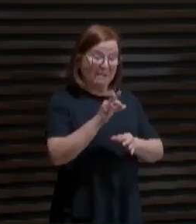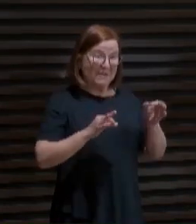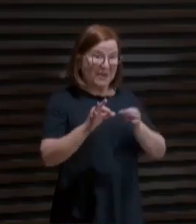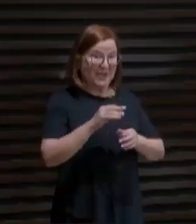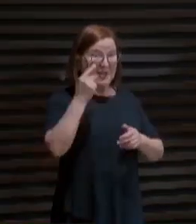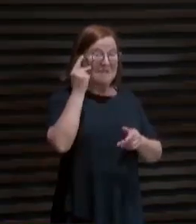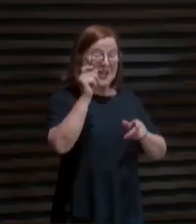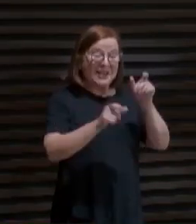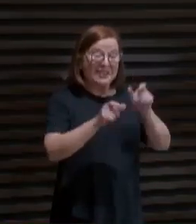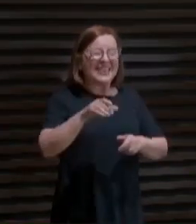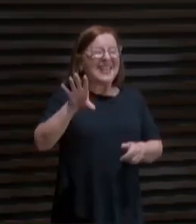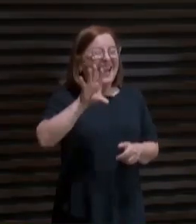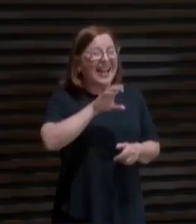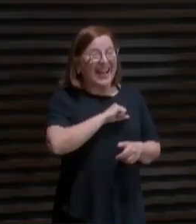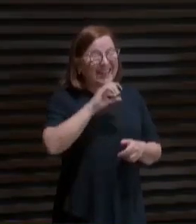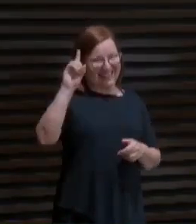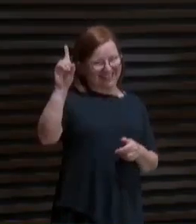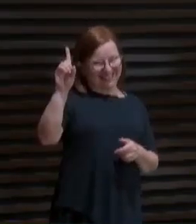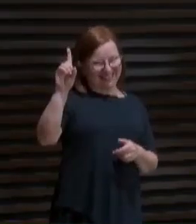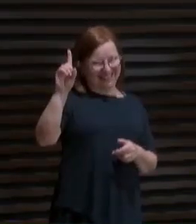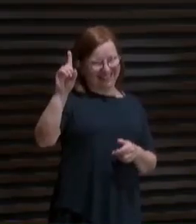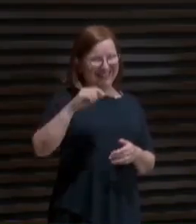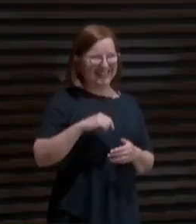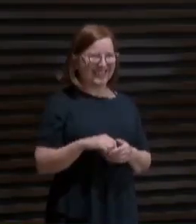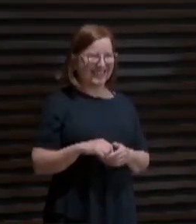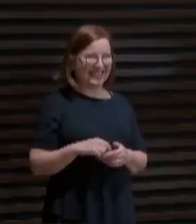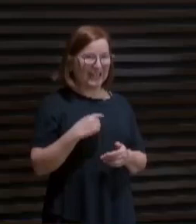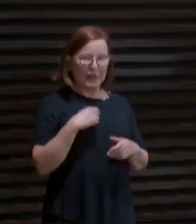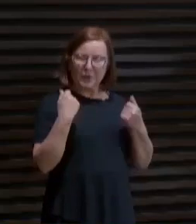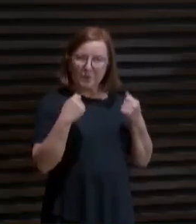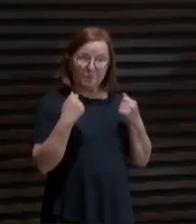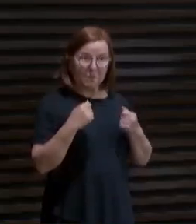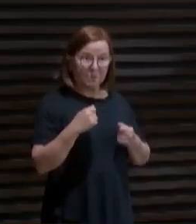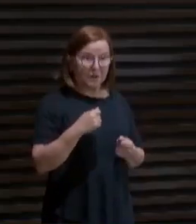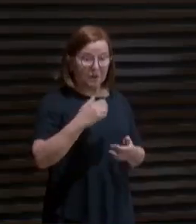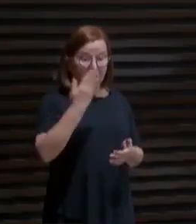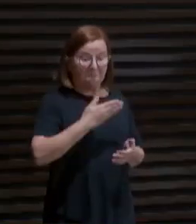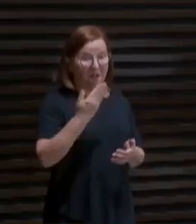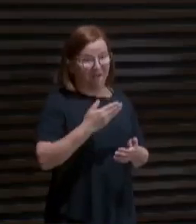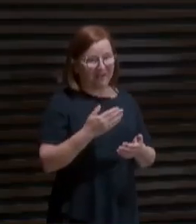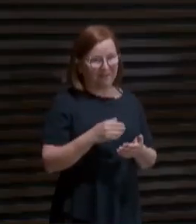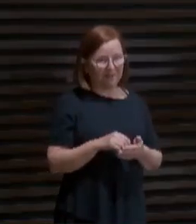amam. Eu não preciso de constatação.